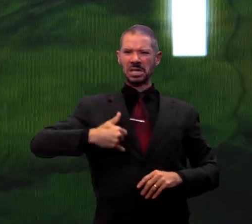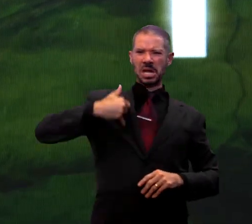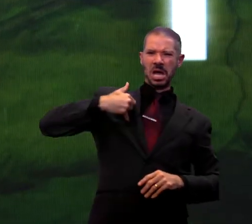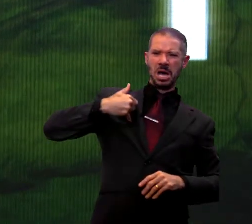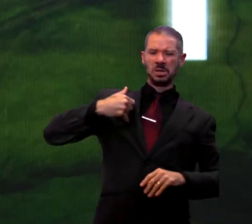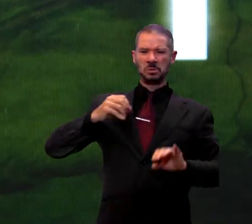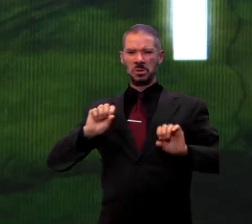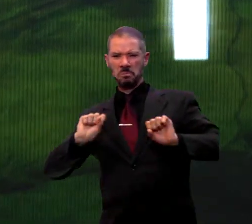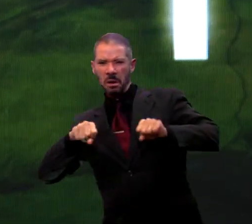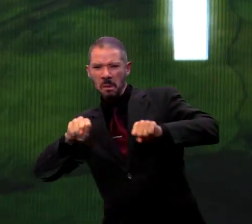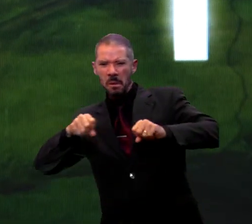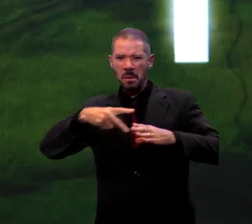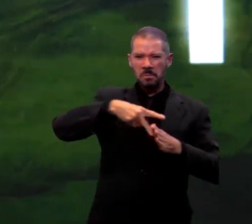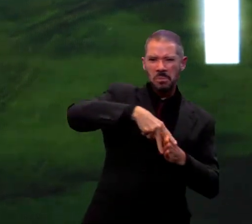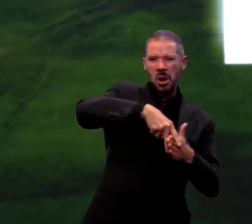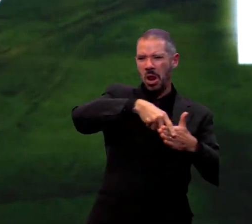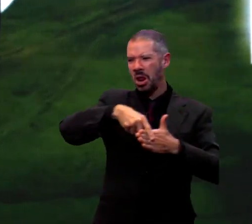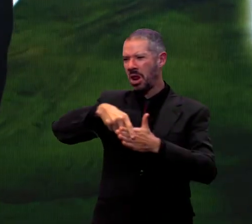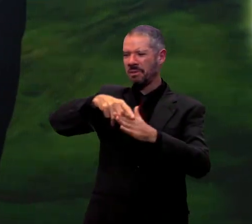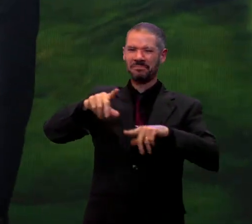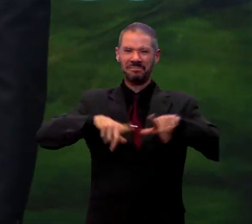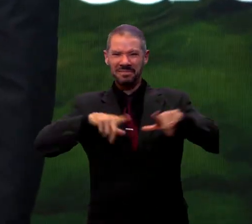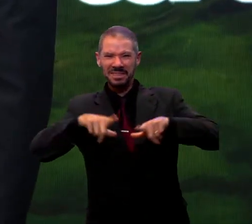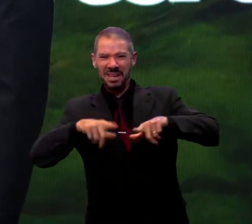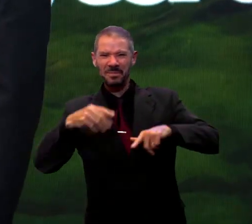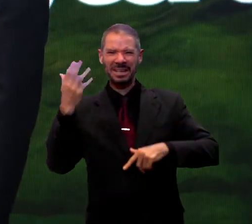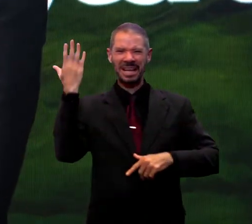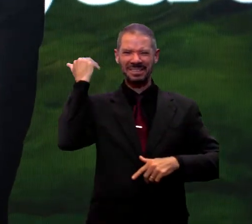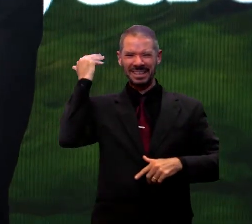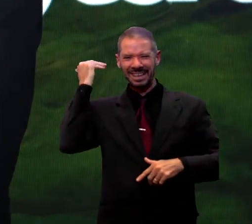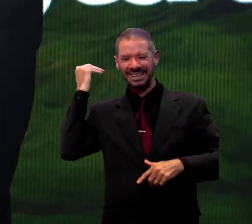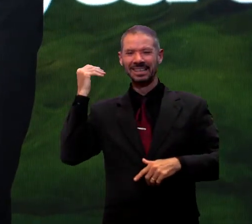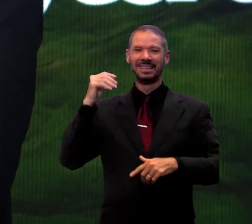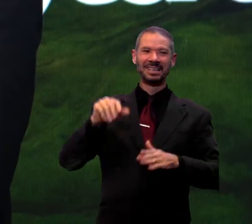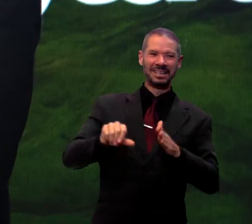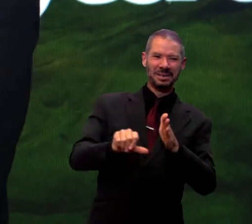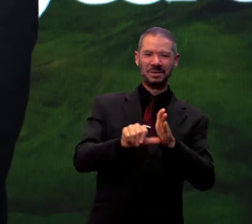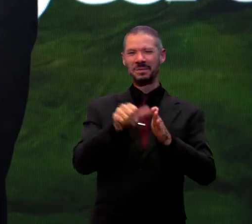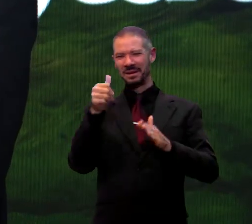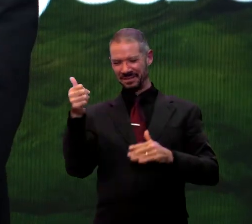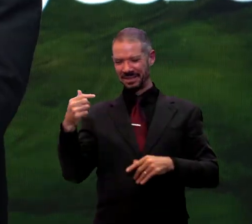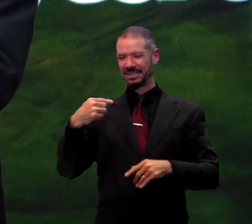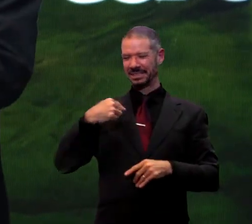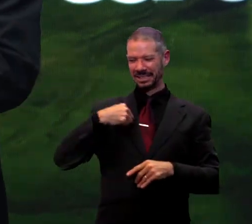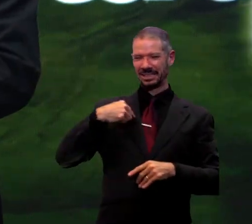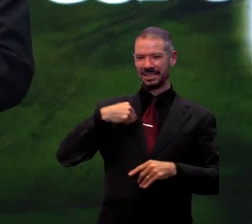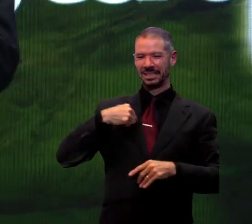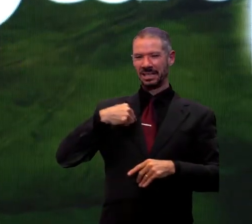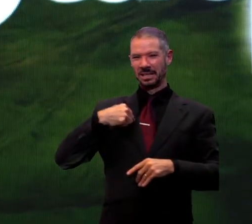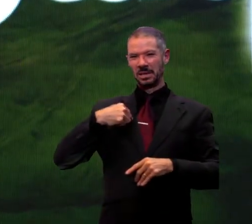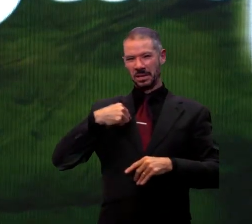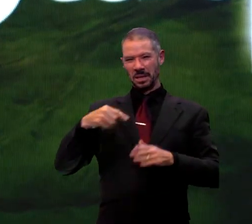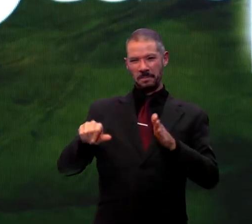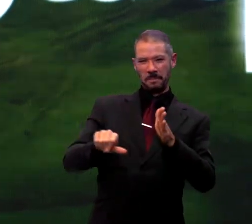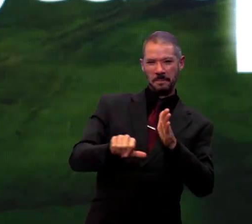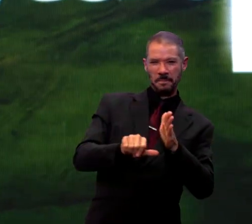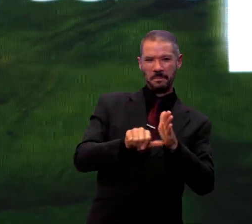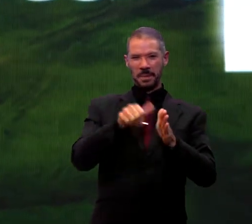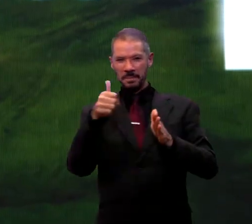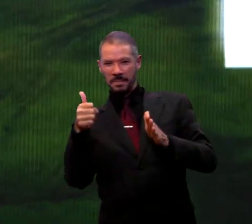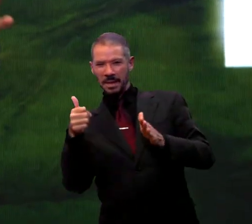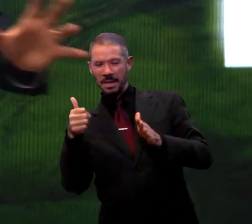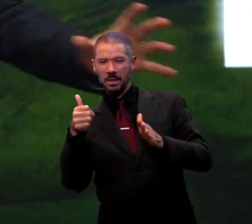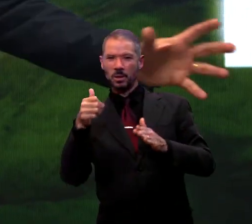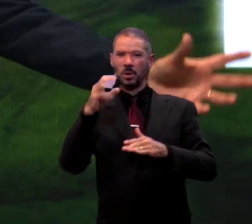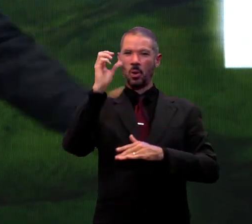boy aqui nessa cidade, 17 anos. E uma vez eu passei aquela primeira conta que você tem, que é